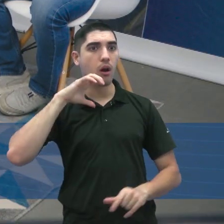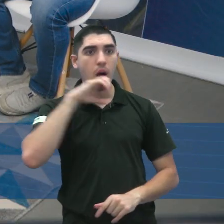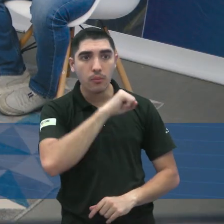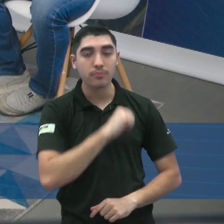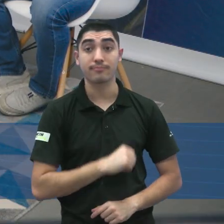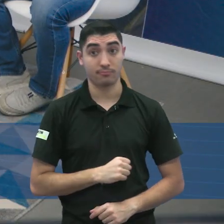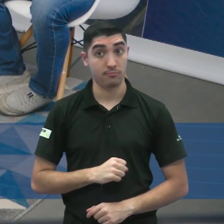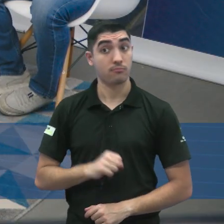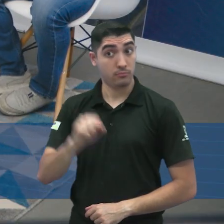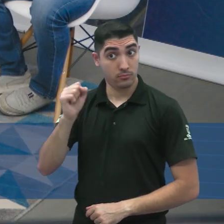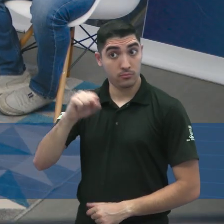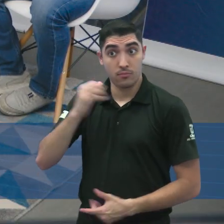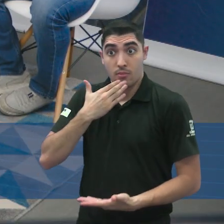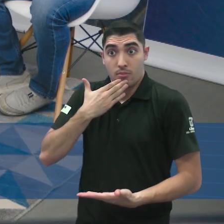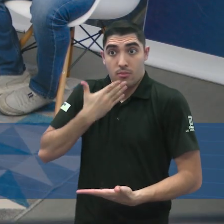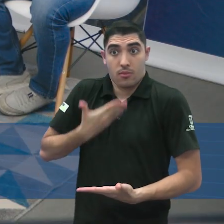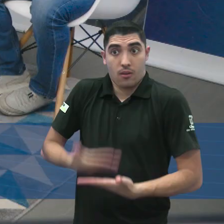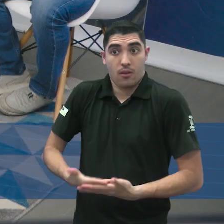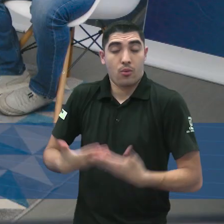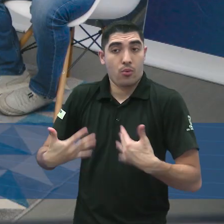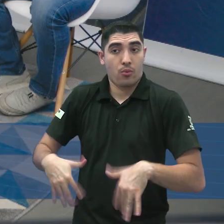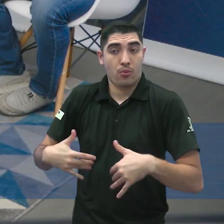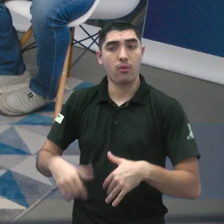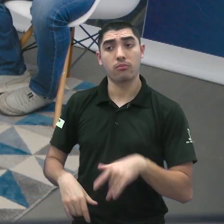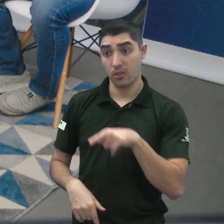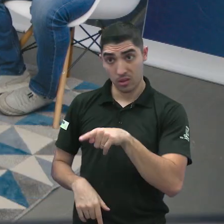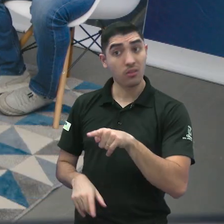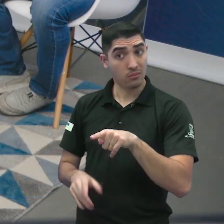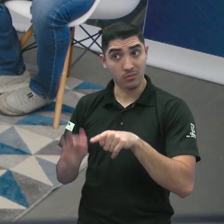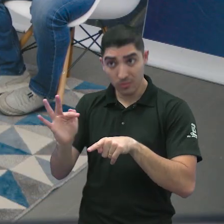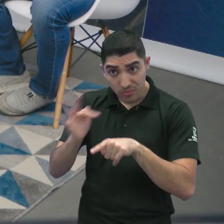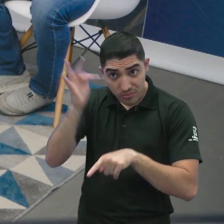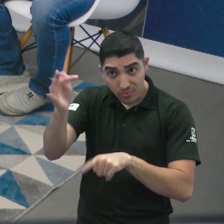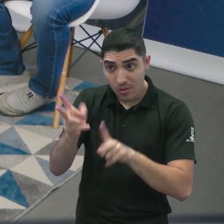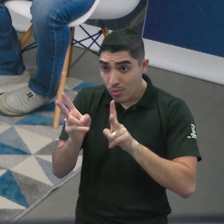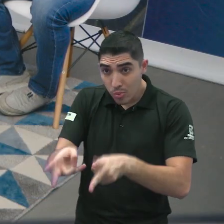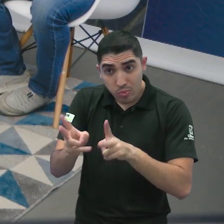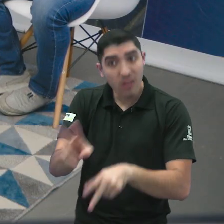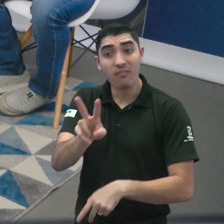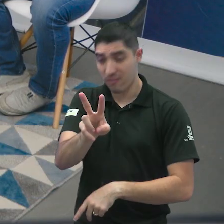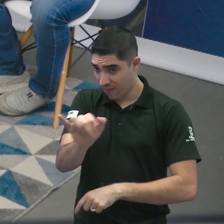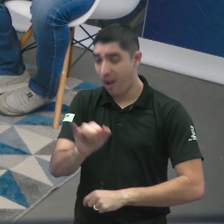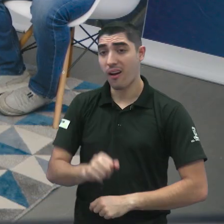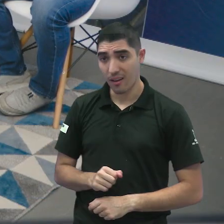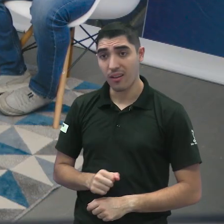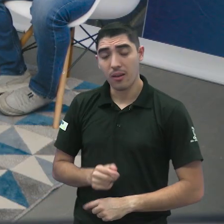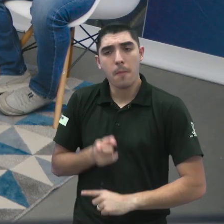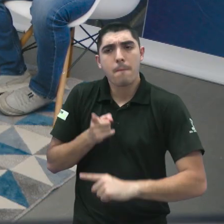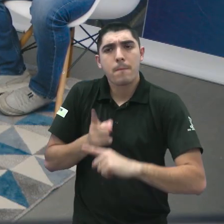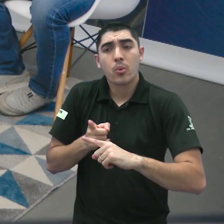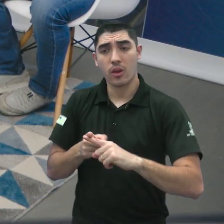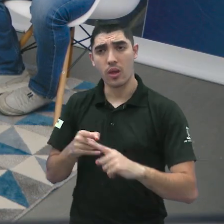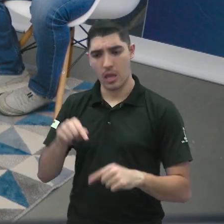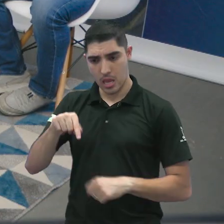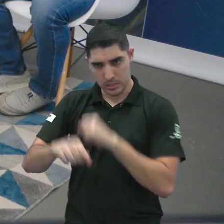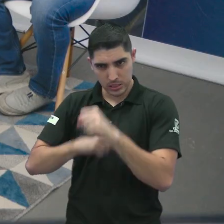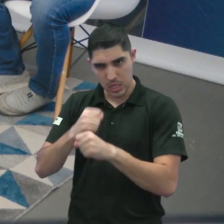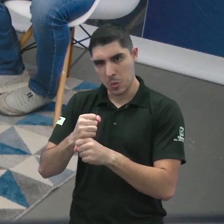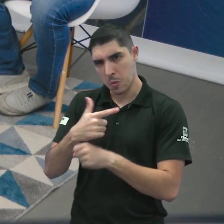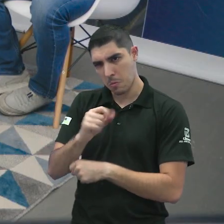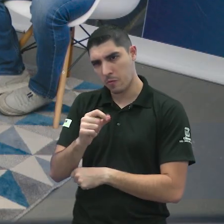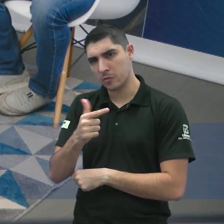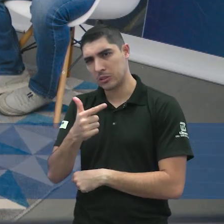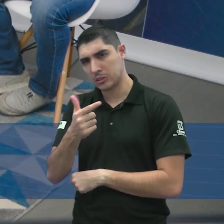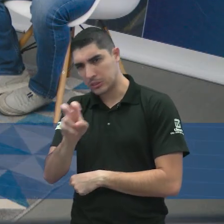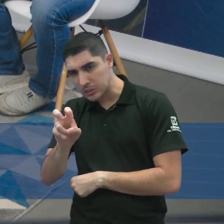grande, né, Bruno? Não, impressionante. E que nem a gente falou anteriormente, vai continuar crescendo ano contra ano. Então, esse ano a